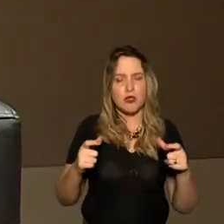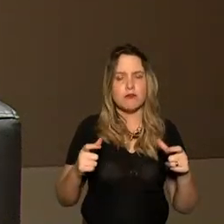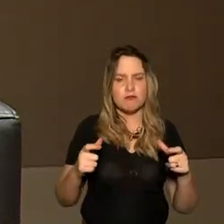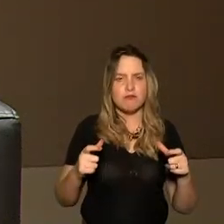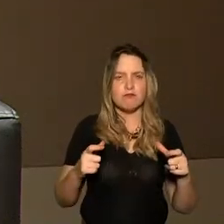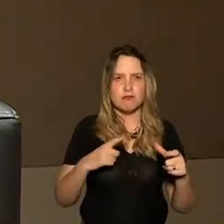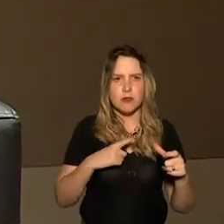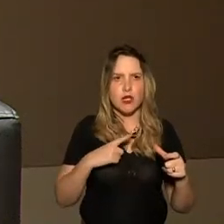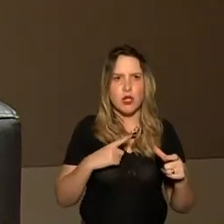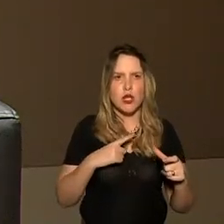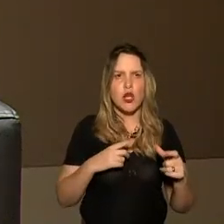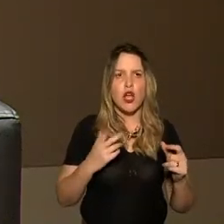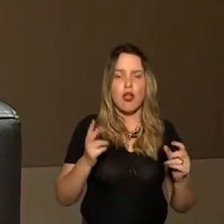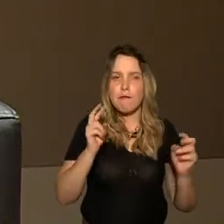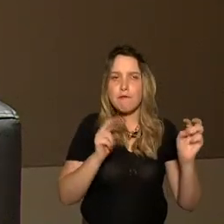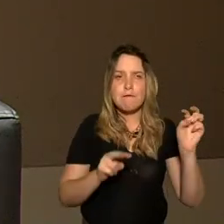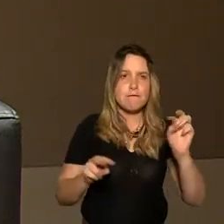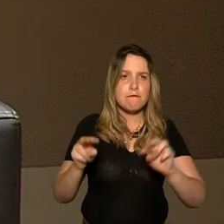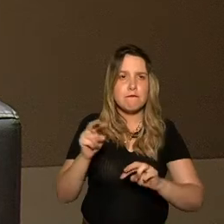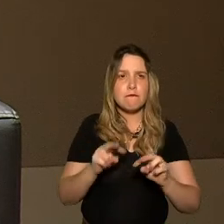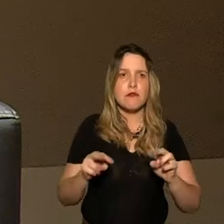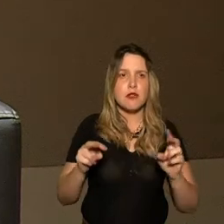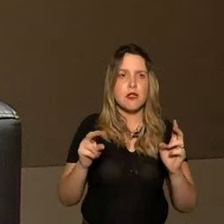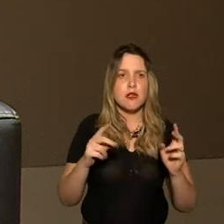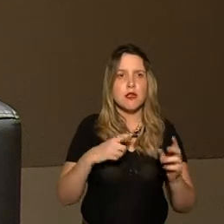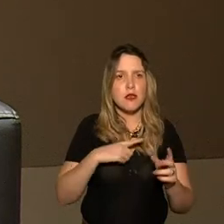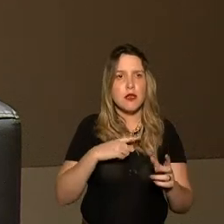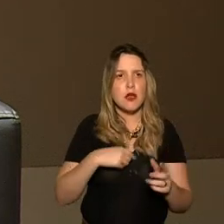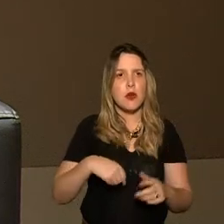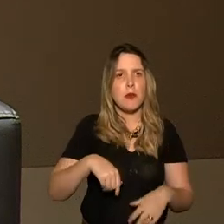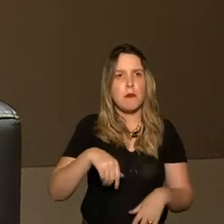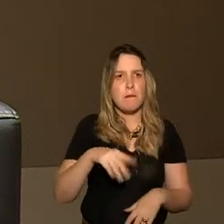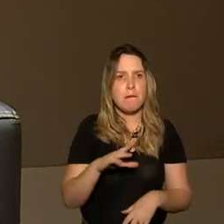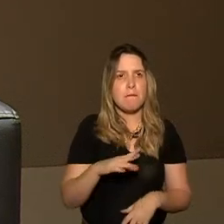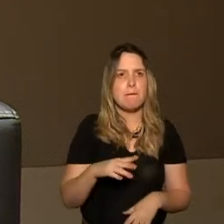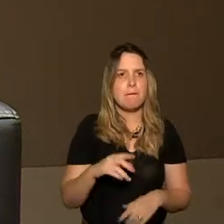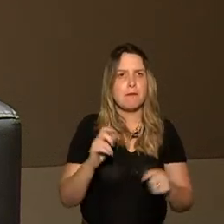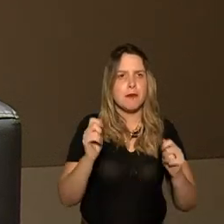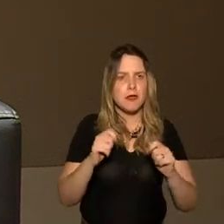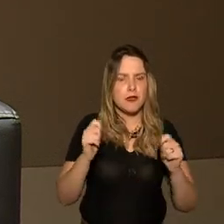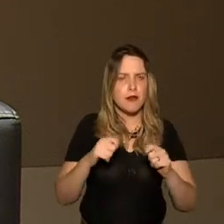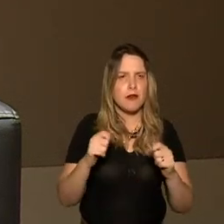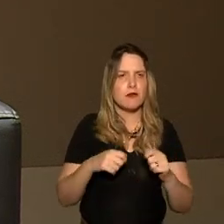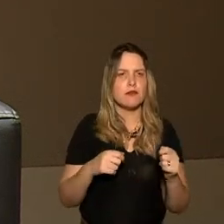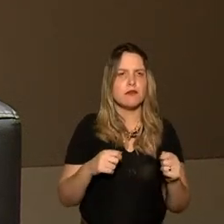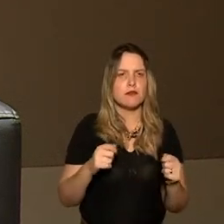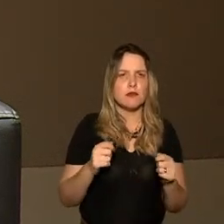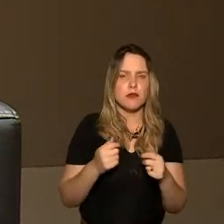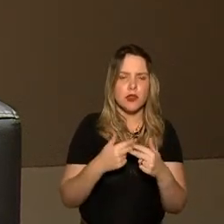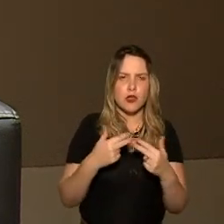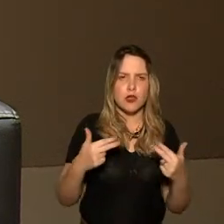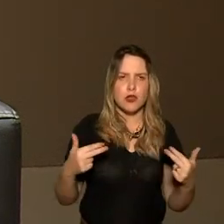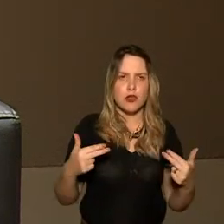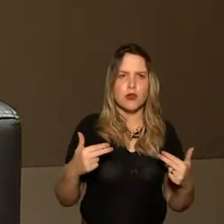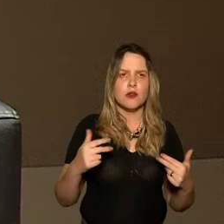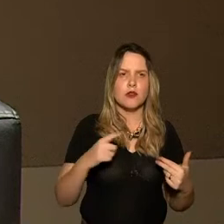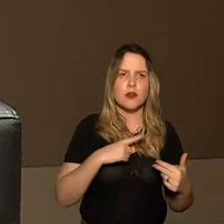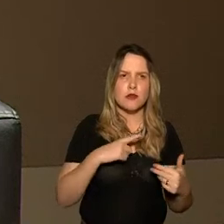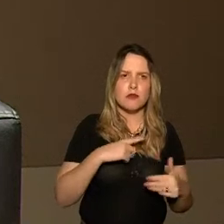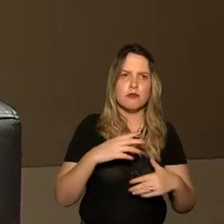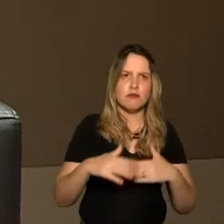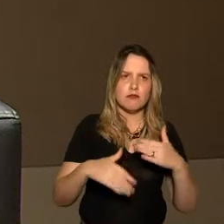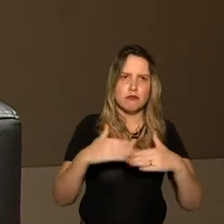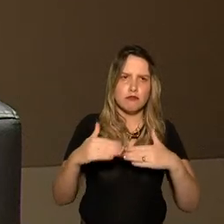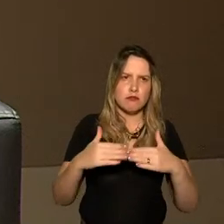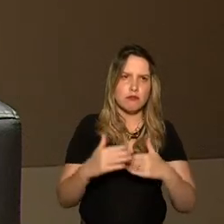então eu vejo mais como um problemas estruturais assim da sociedade do que especificamente